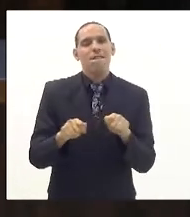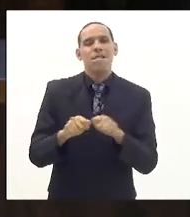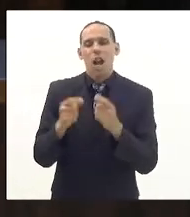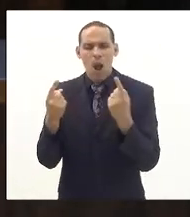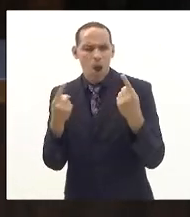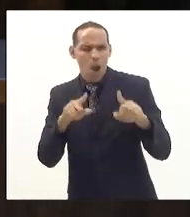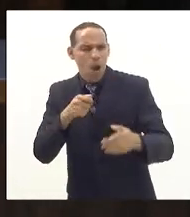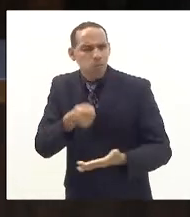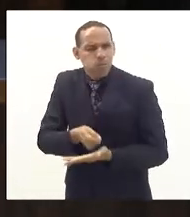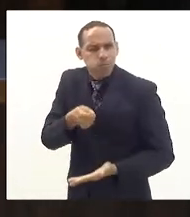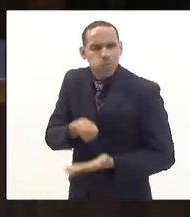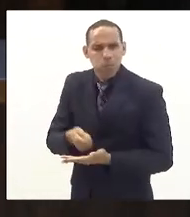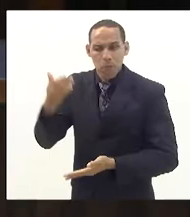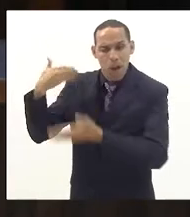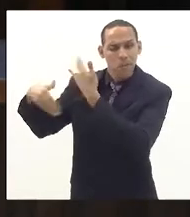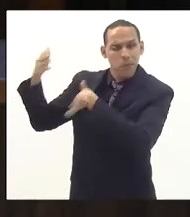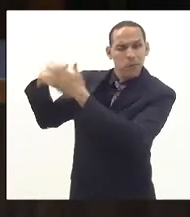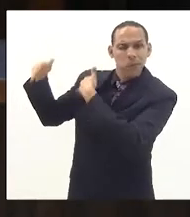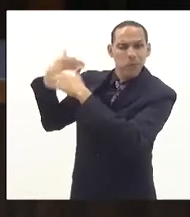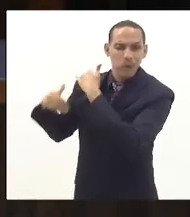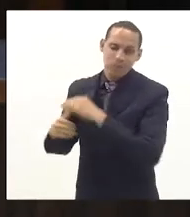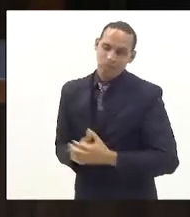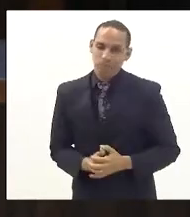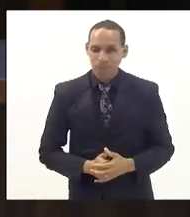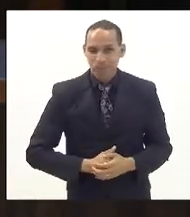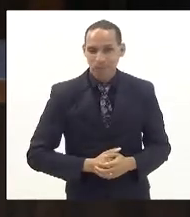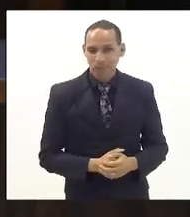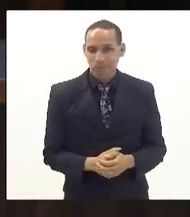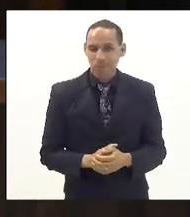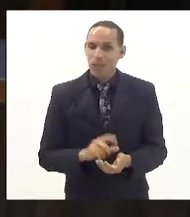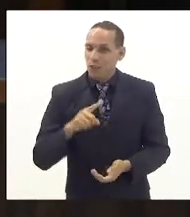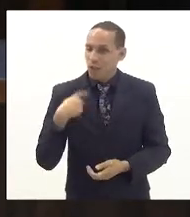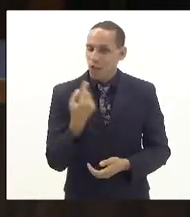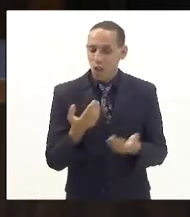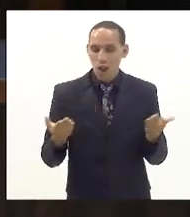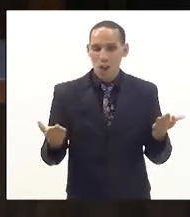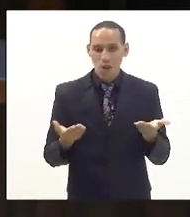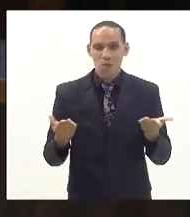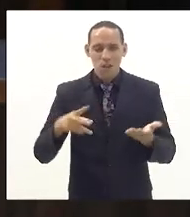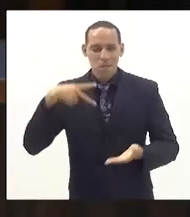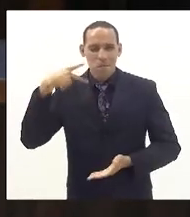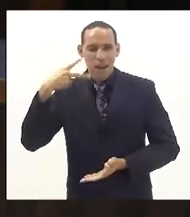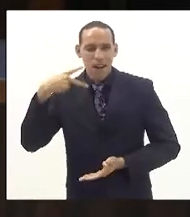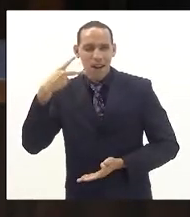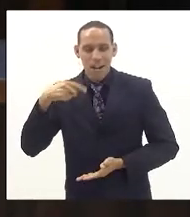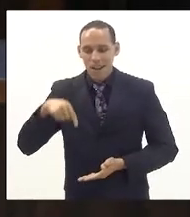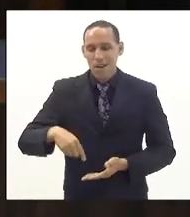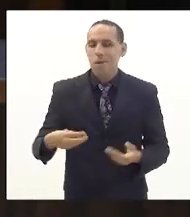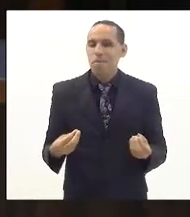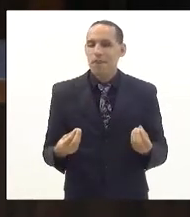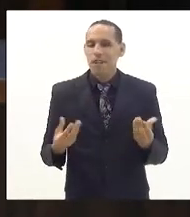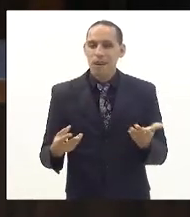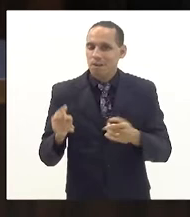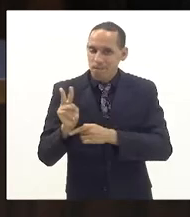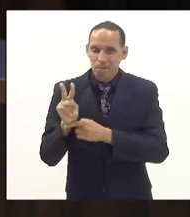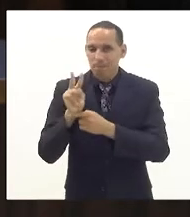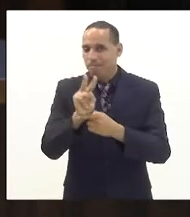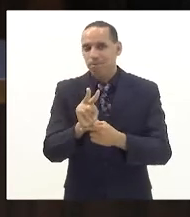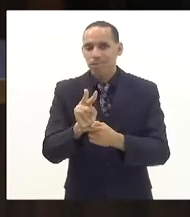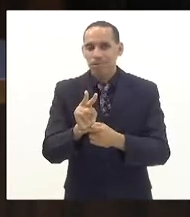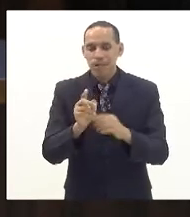ditadura militar na época. E nós, como parlamentares, estamos aqui em defesa